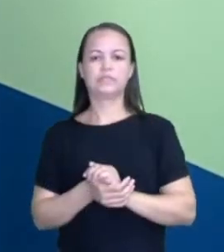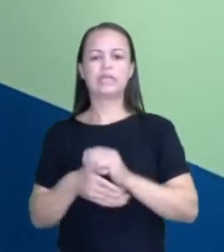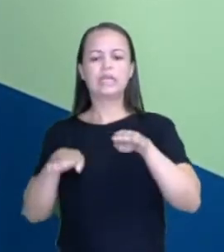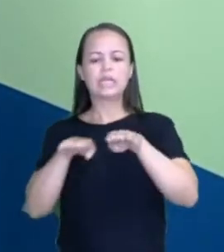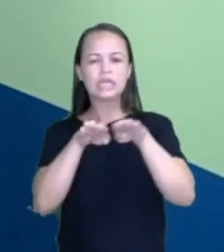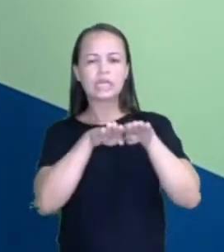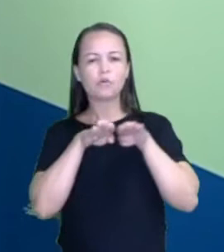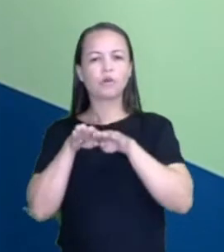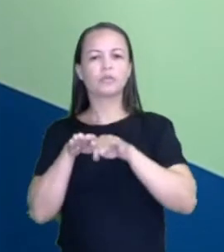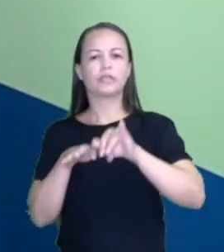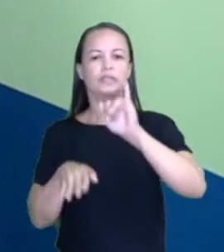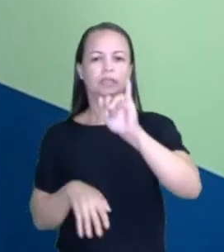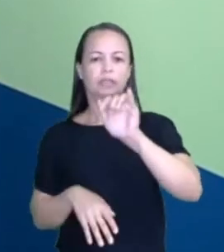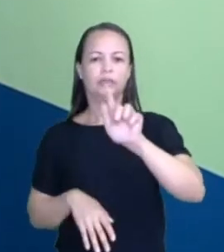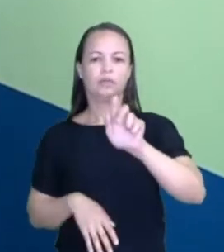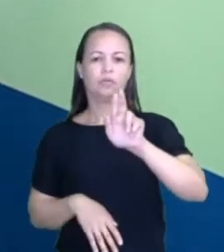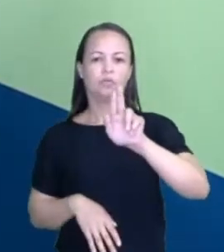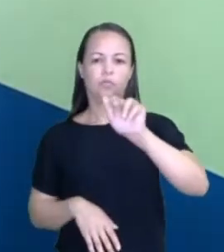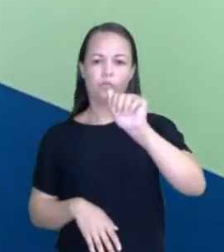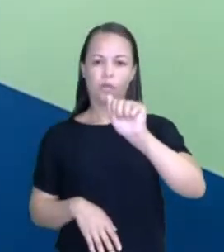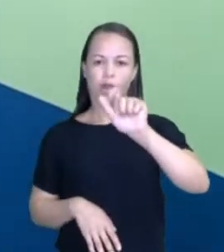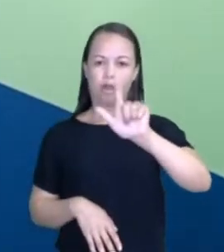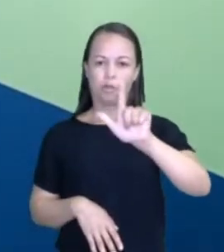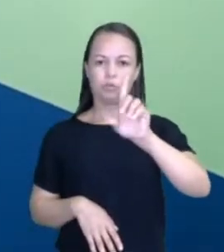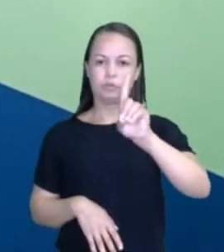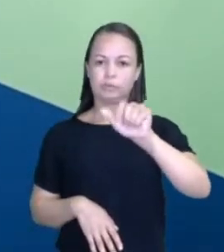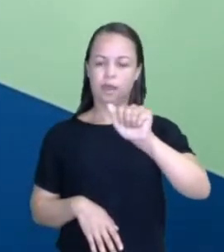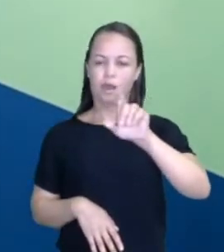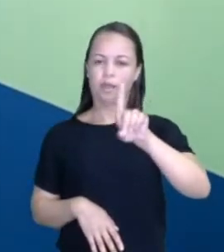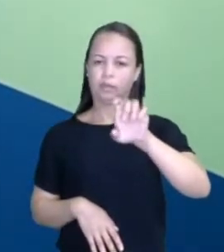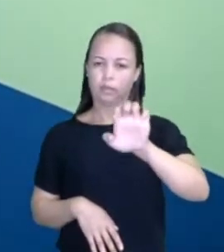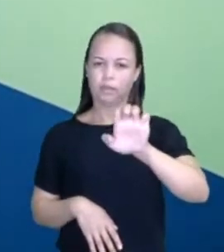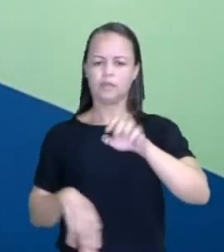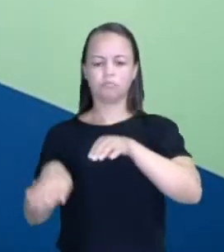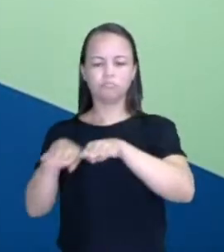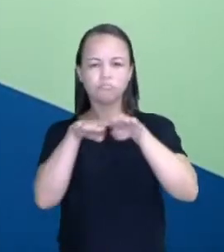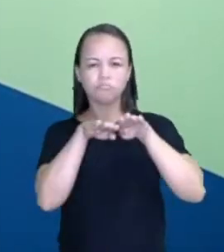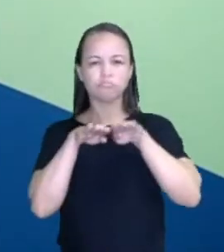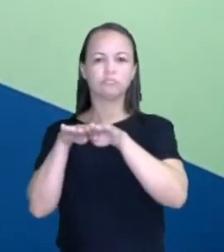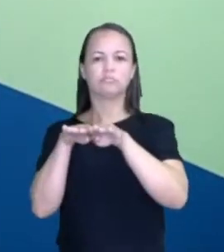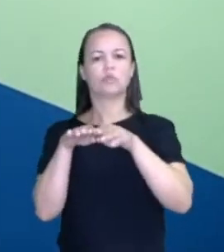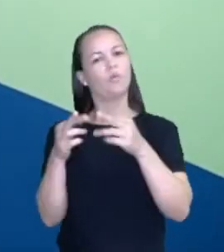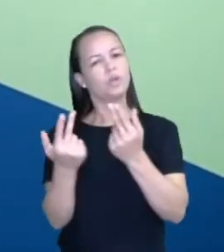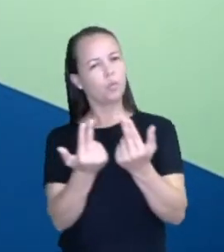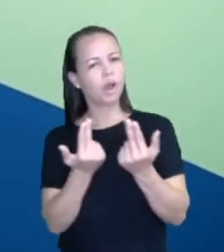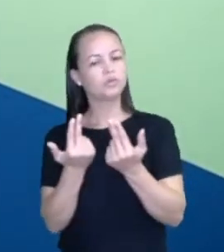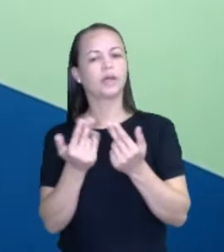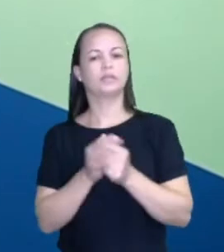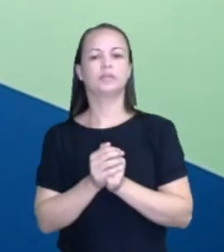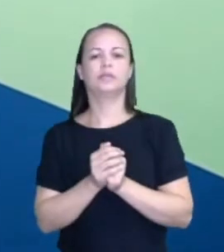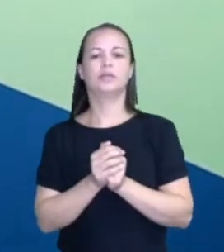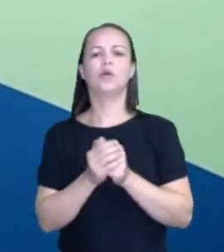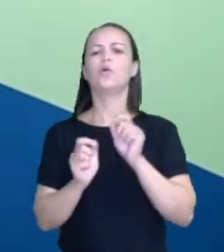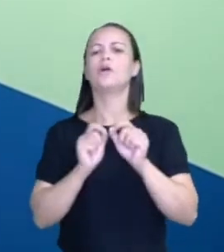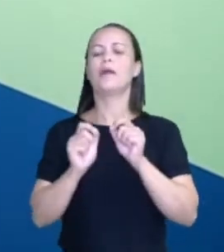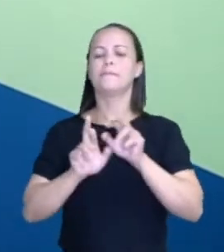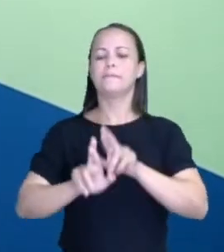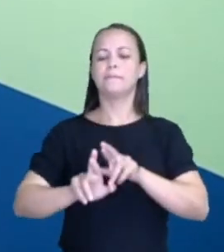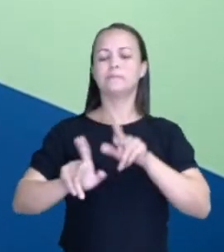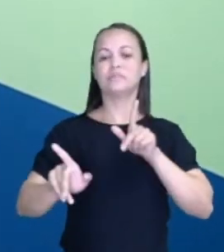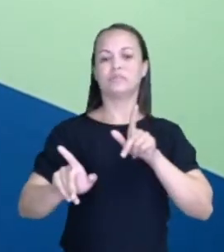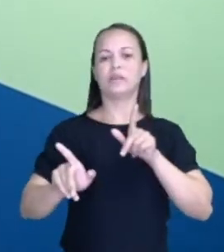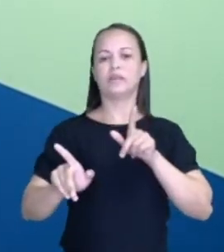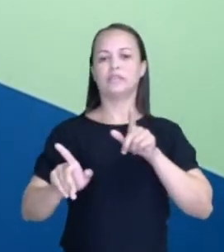Igualdade. Igualdade. Por que eu estou dando tanta ênfase aí? Porque a principal diferença da